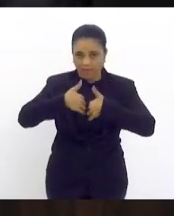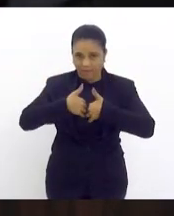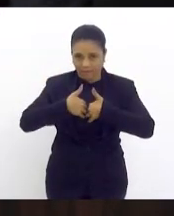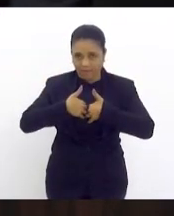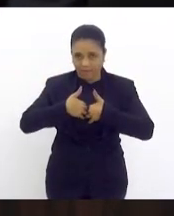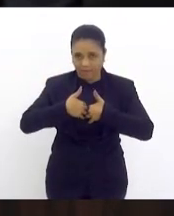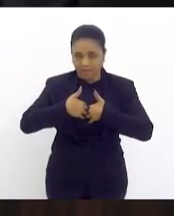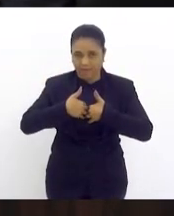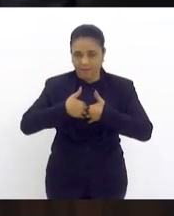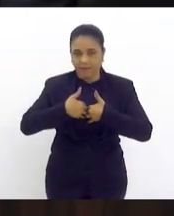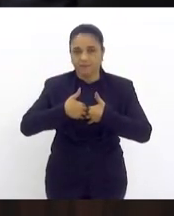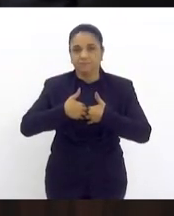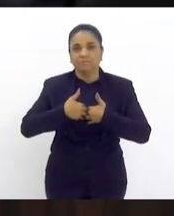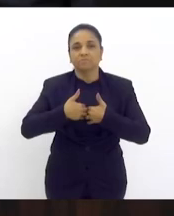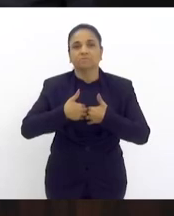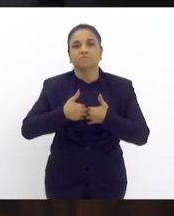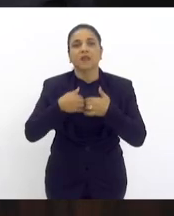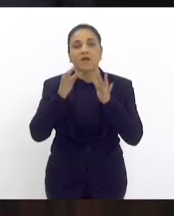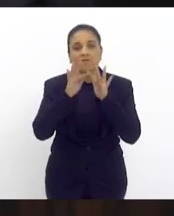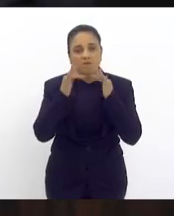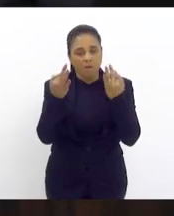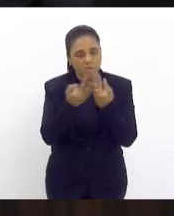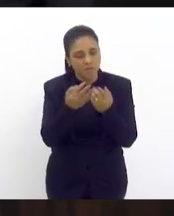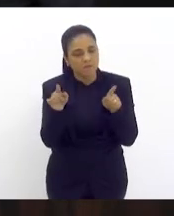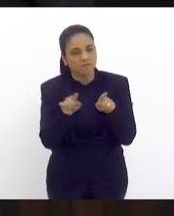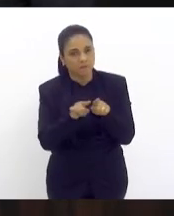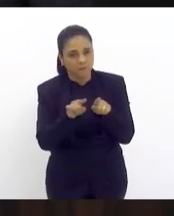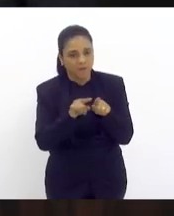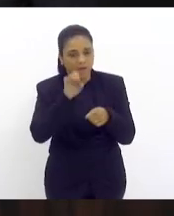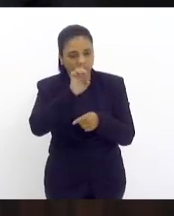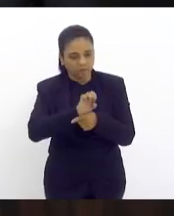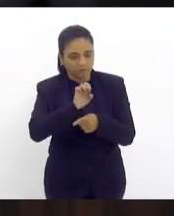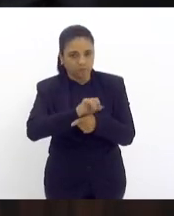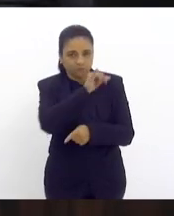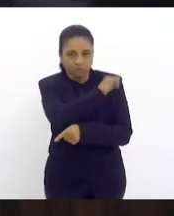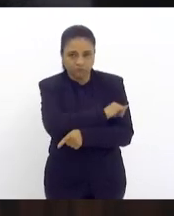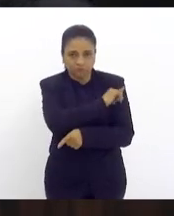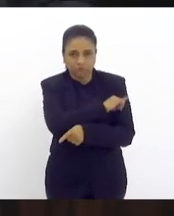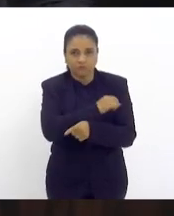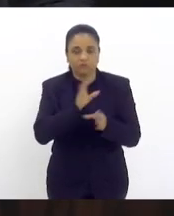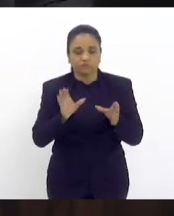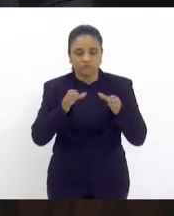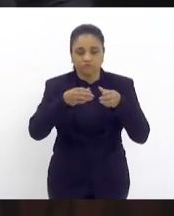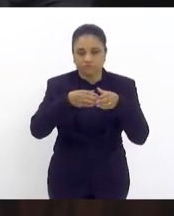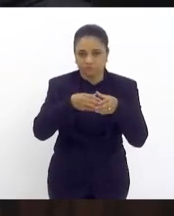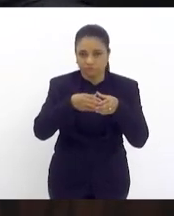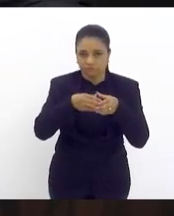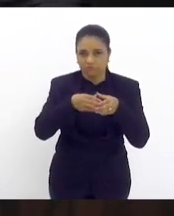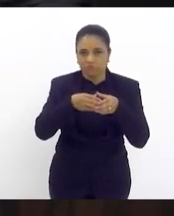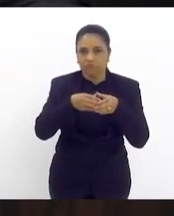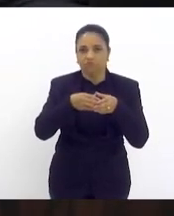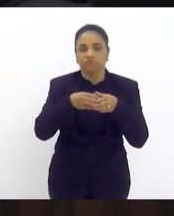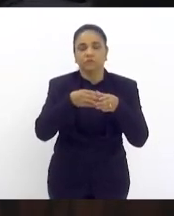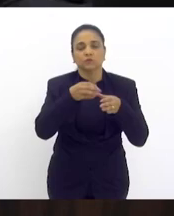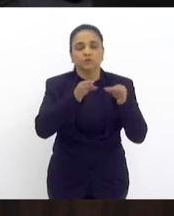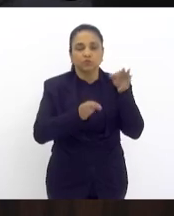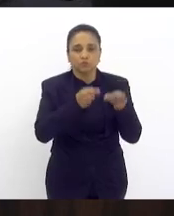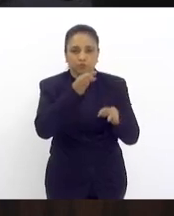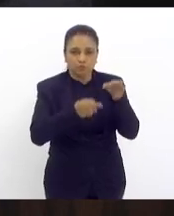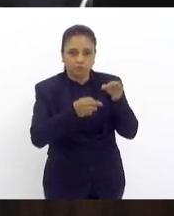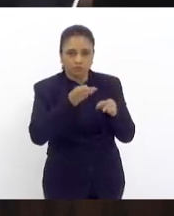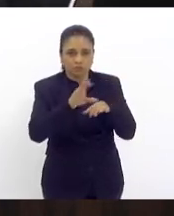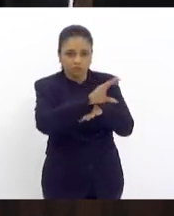autista e suas famílias nome dos estados de Janeiro parecidas comissões de Constituição de Justiça pela